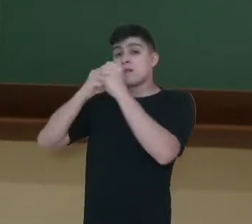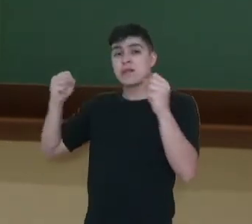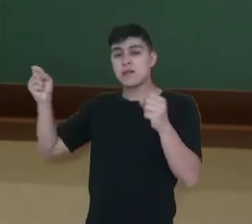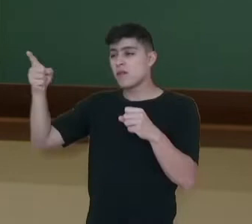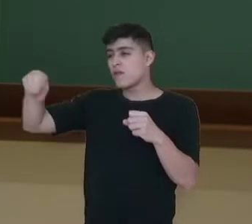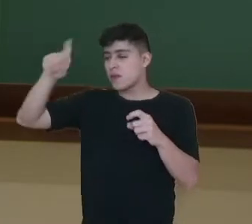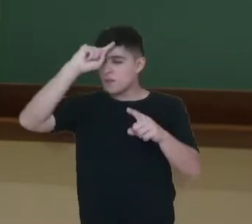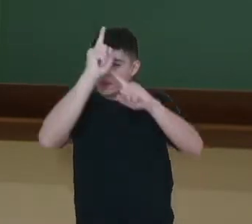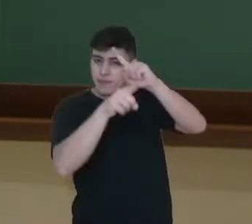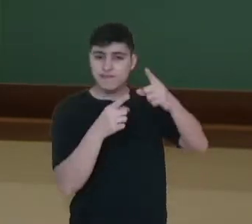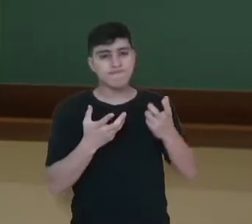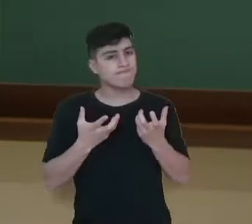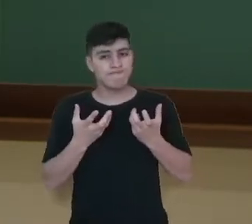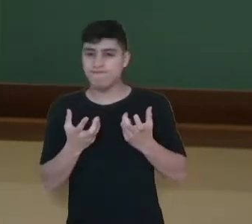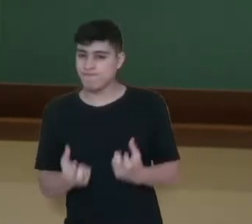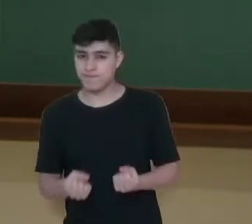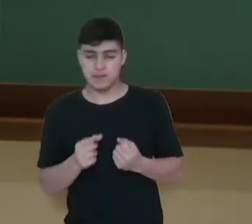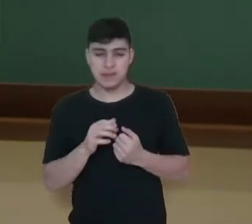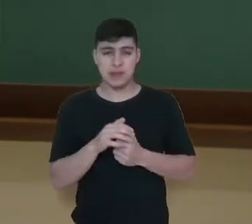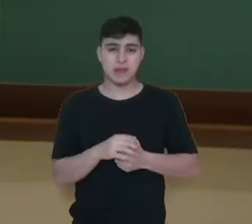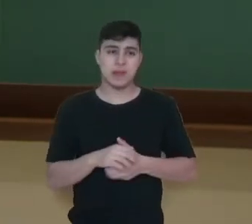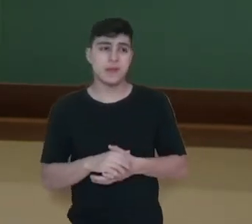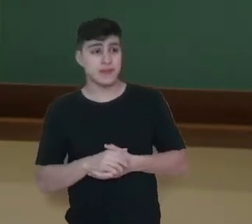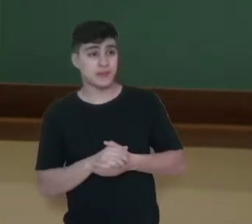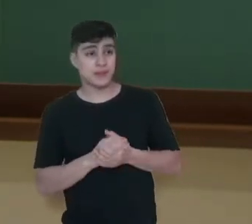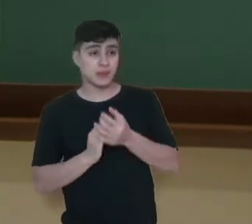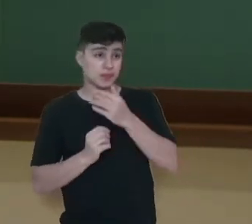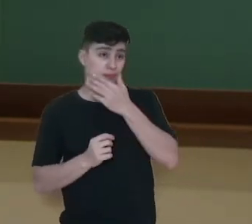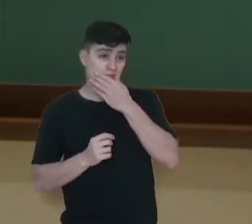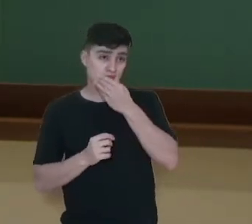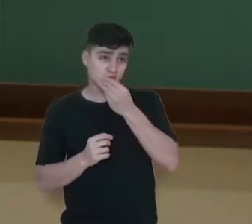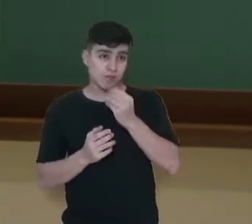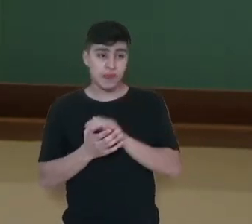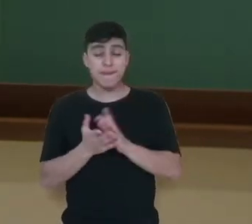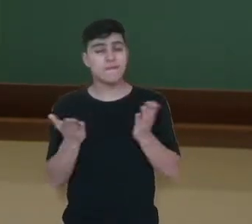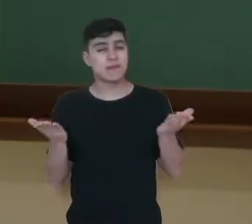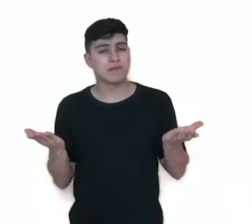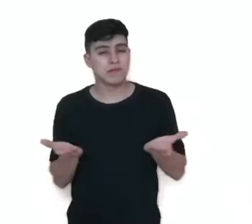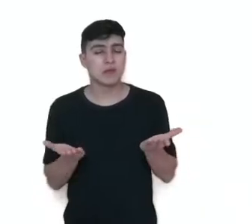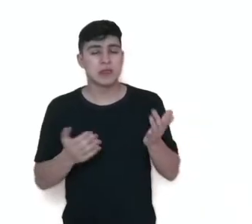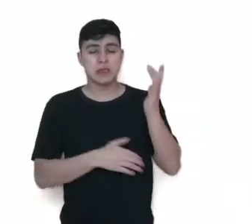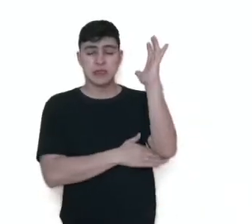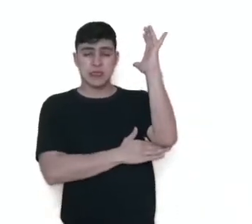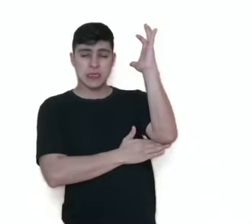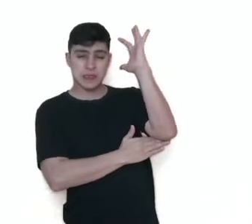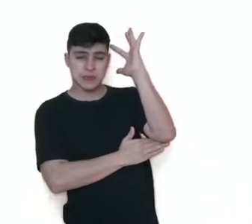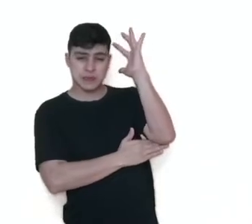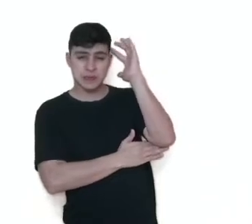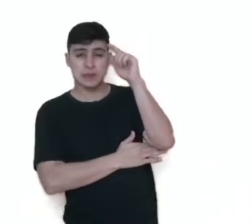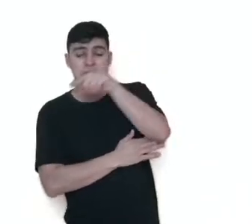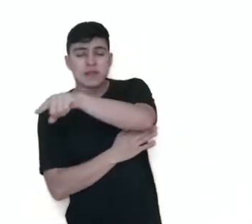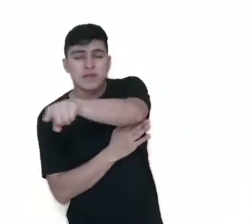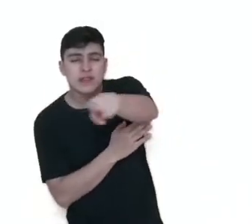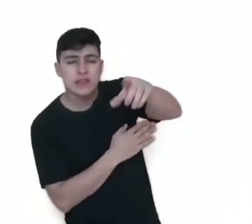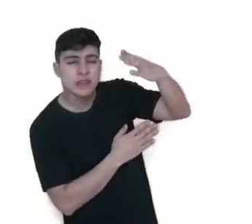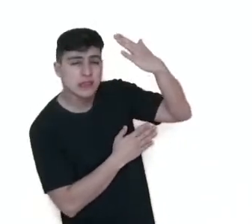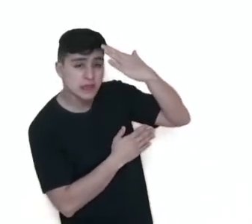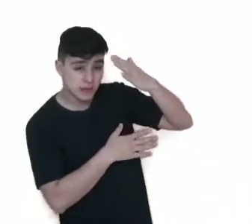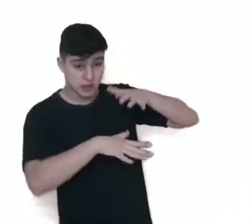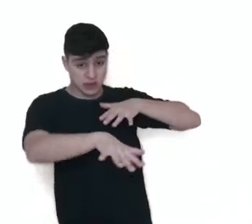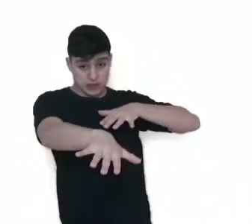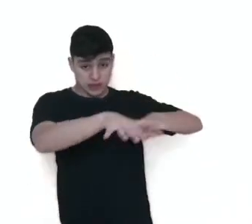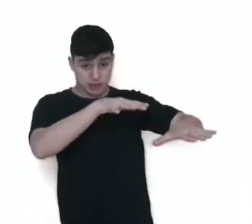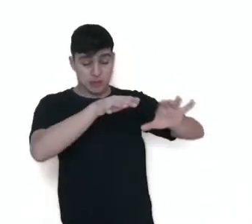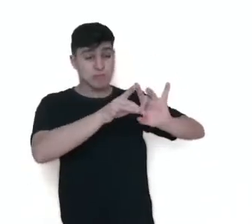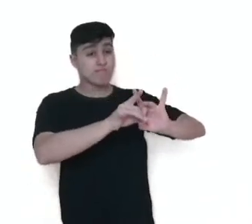dominação do Império Inglês. Então, gente, para a gente refletir, você sabia que o movimento de independência das